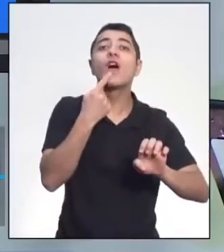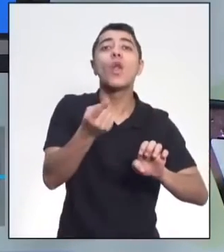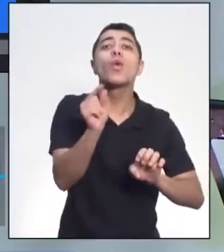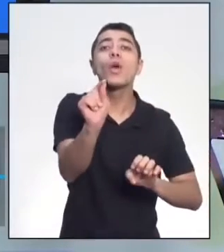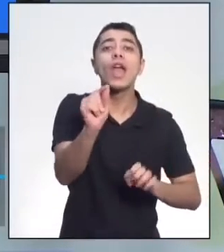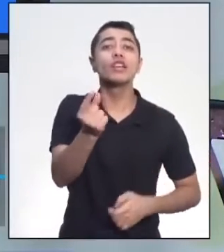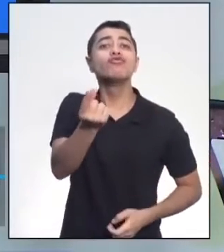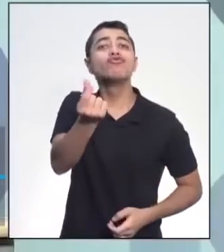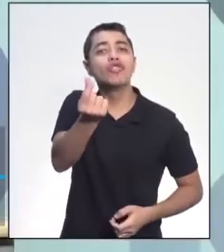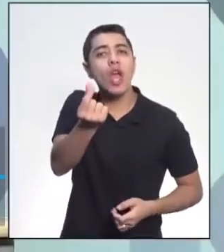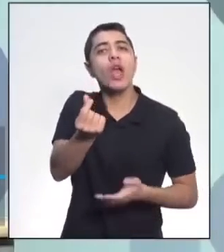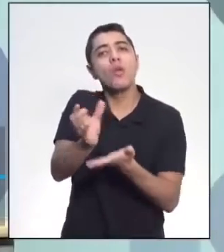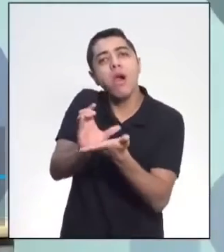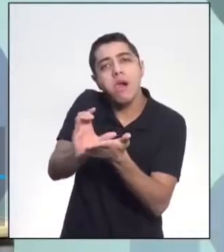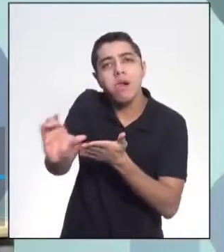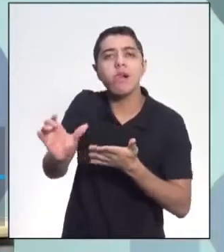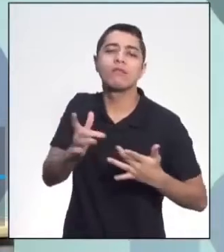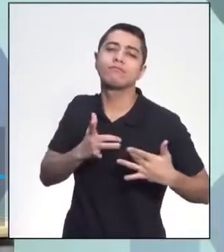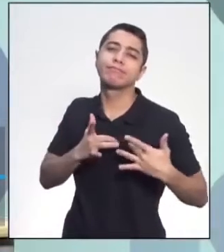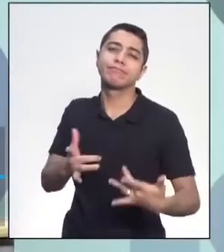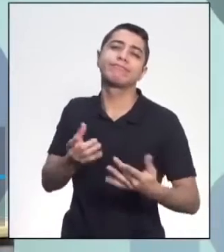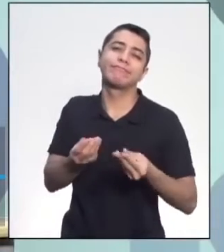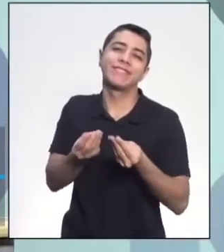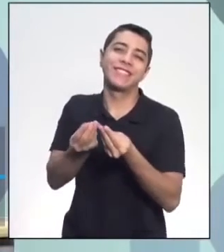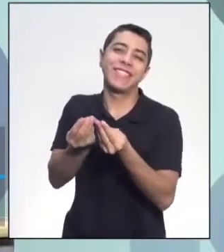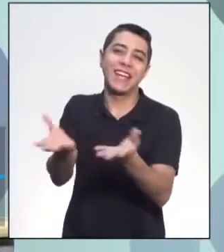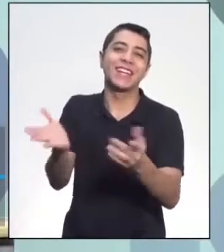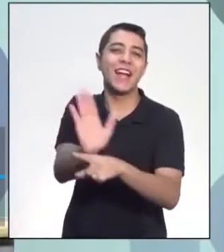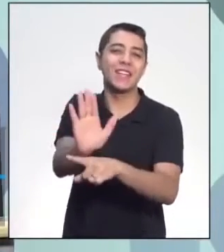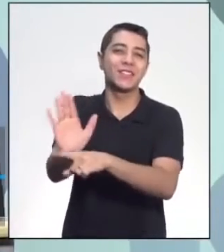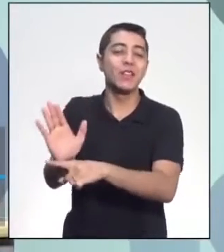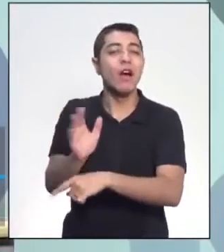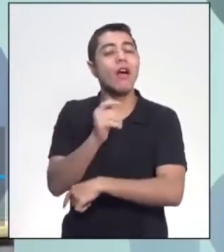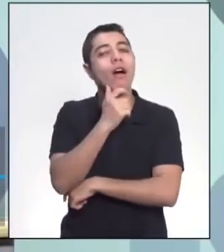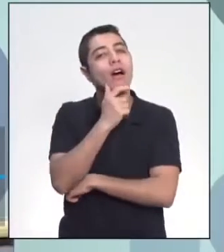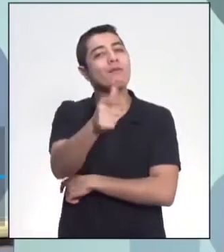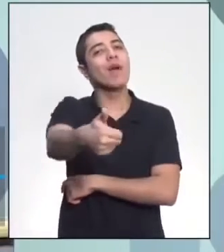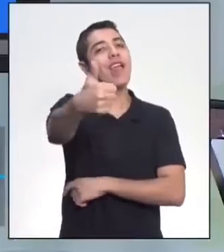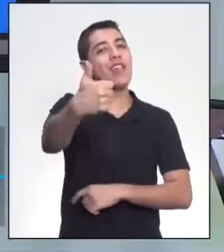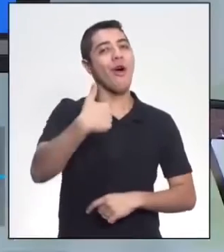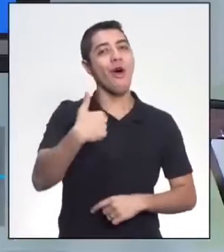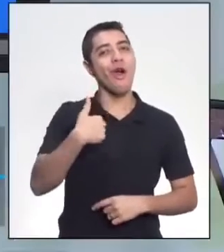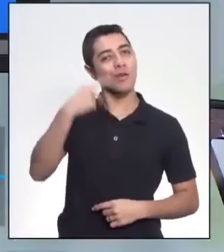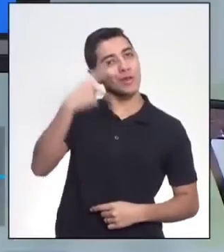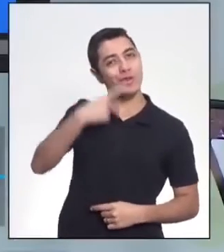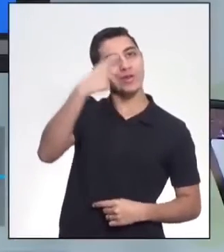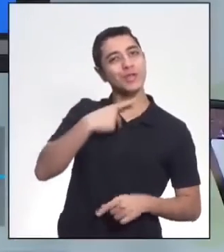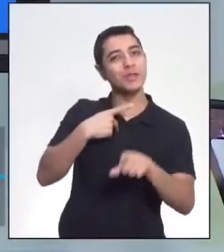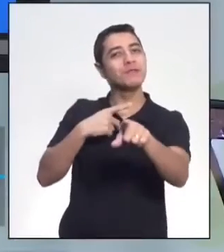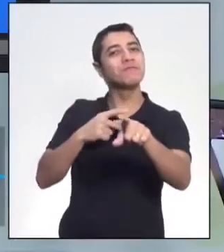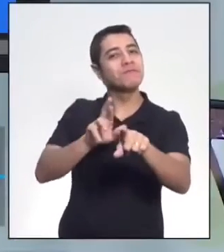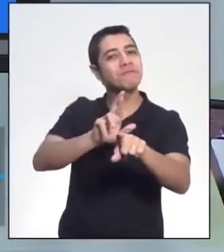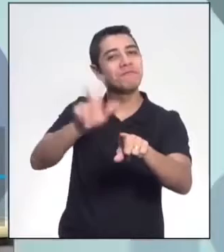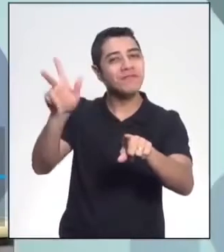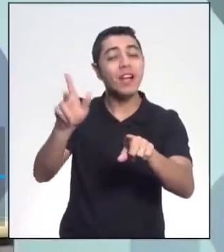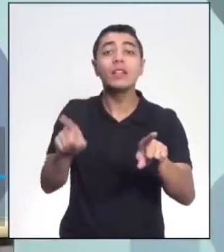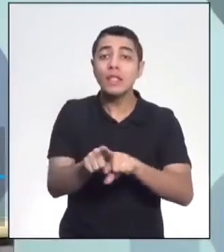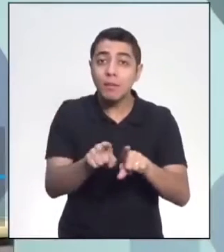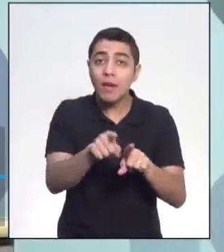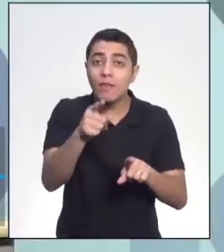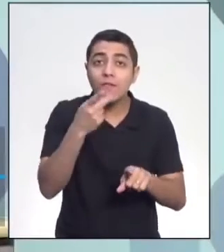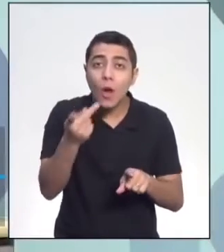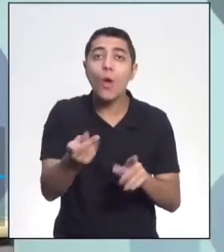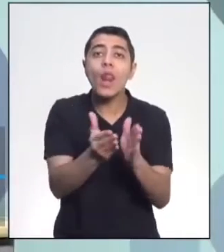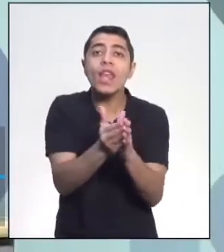Felipe, melhor que eu, melhor ser humano que eu. Eu só penso em mim. Ah, e comprar livros, ele gosta disso também. Comprar livros, também,